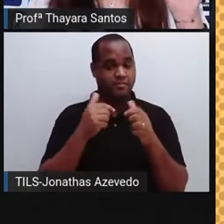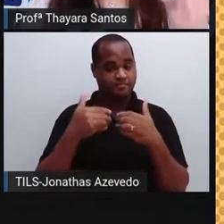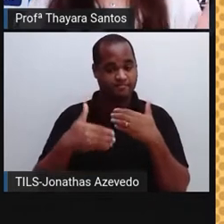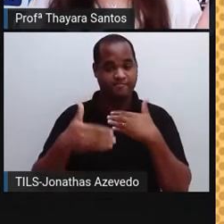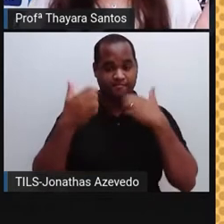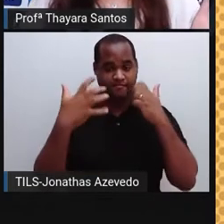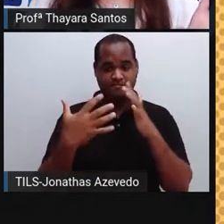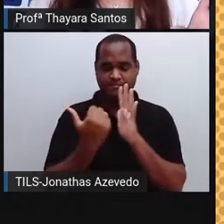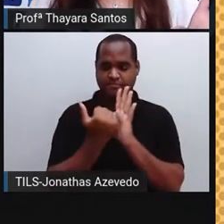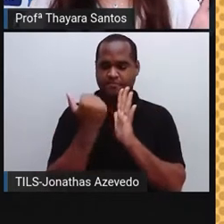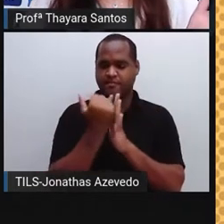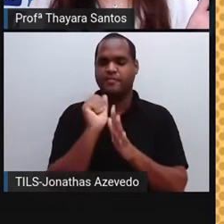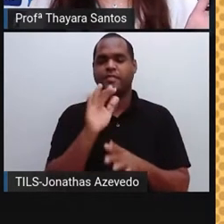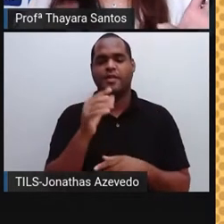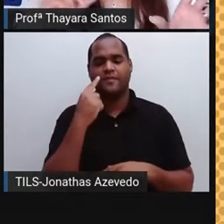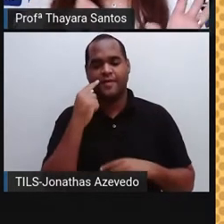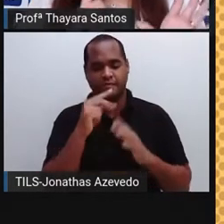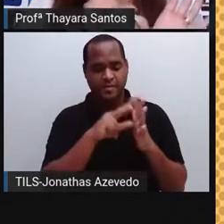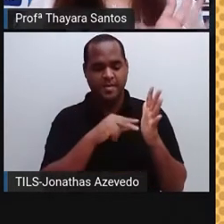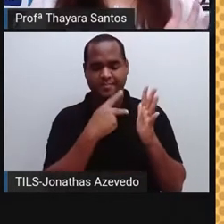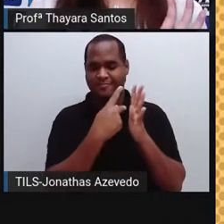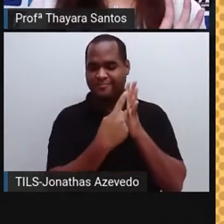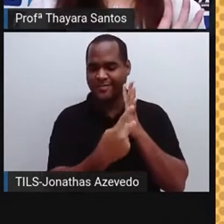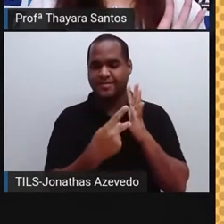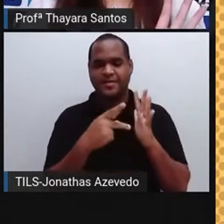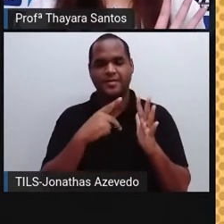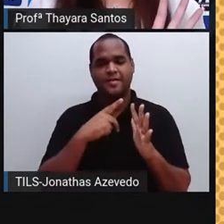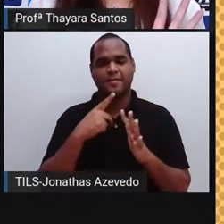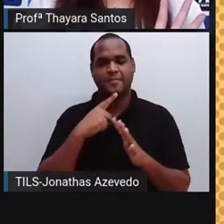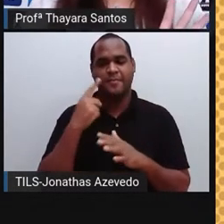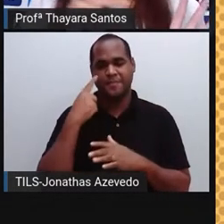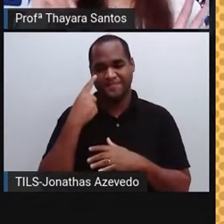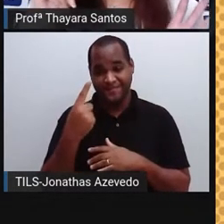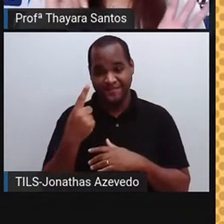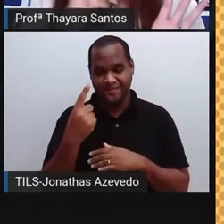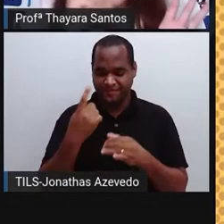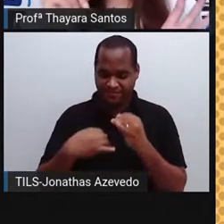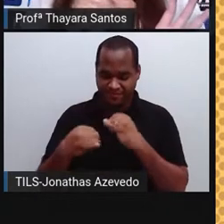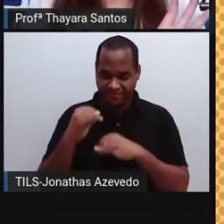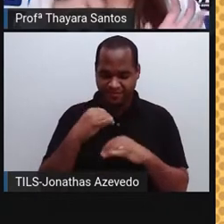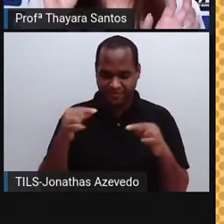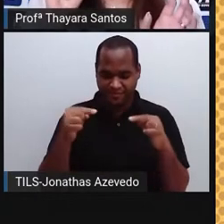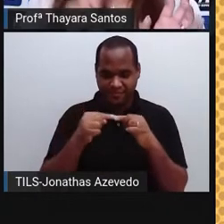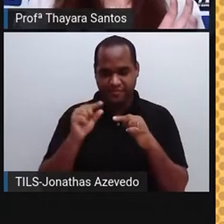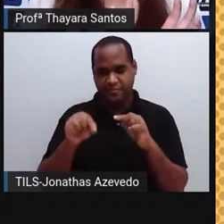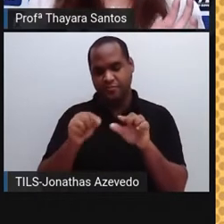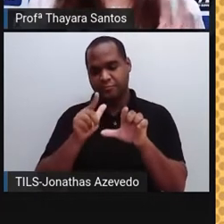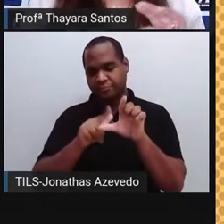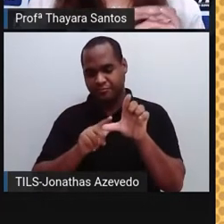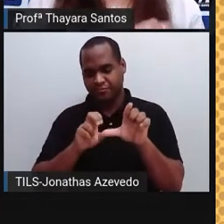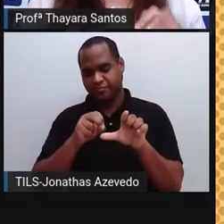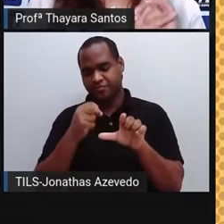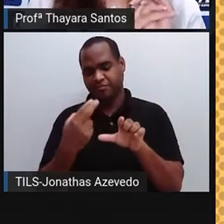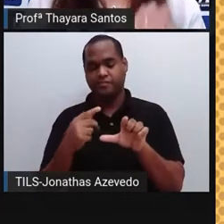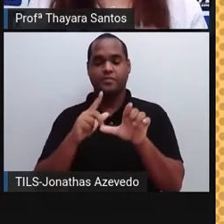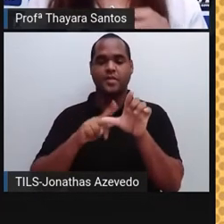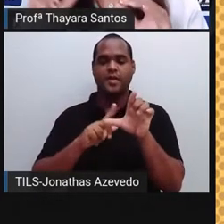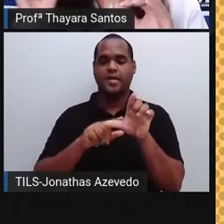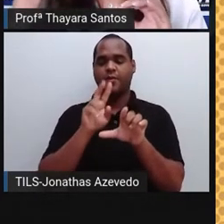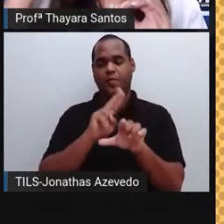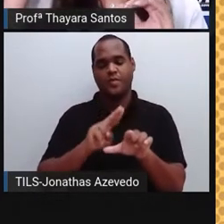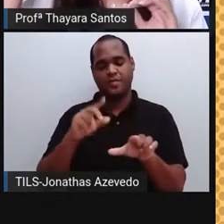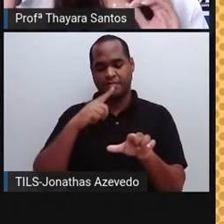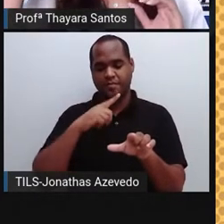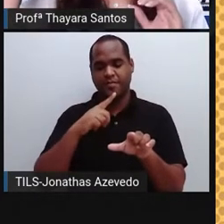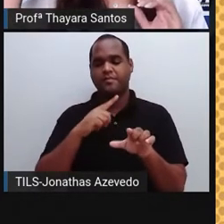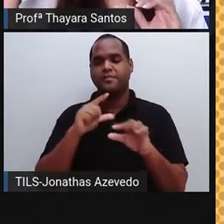Mas quando a gente olha na tabela periódica, a gente vê o símbolo daquele elemento químico, que geralmente é uma letra, ou então duas letras juntinhas ali, e